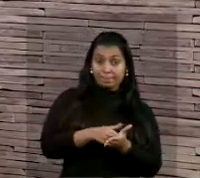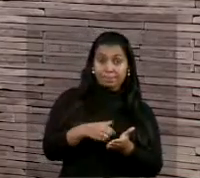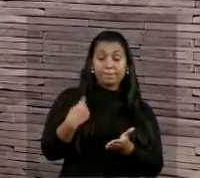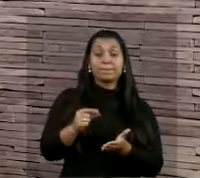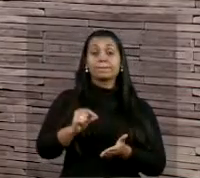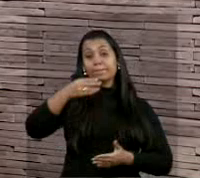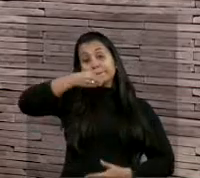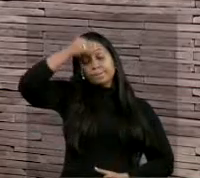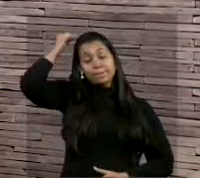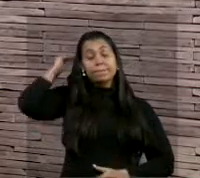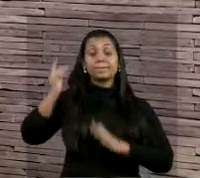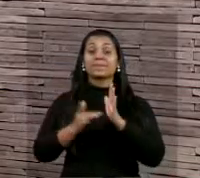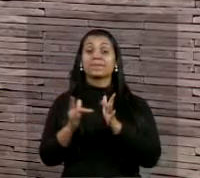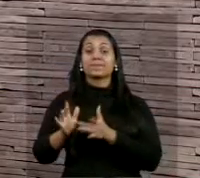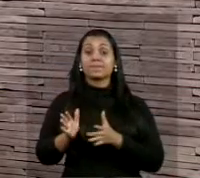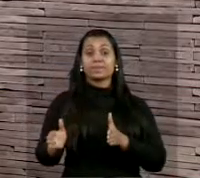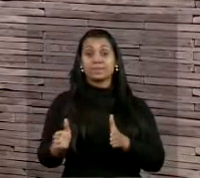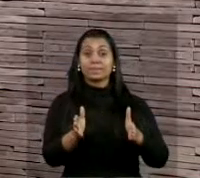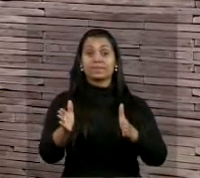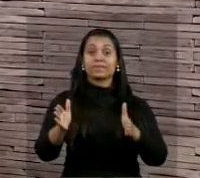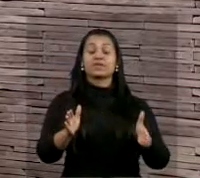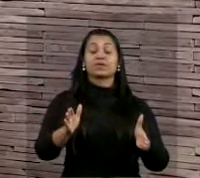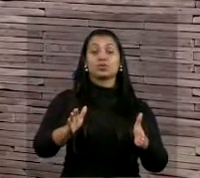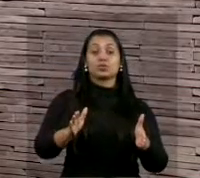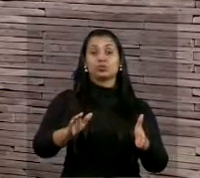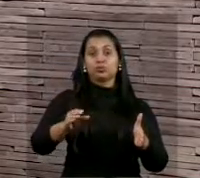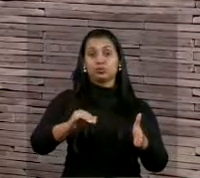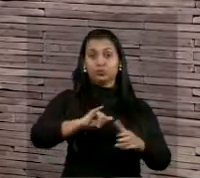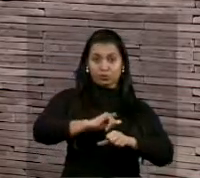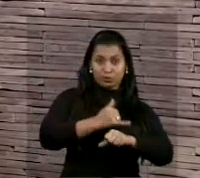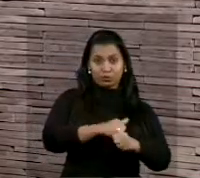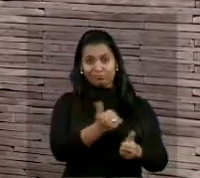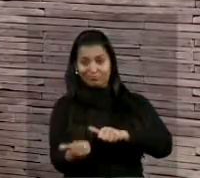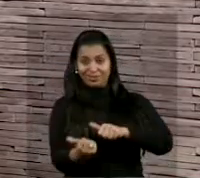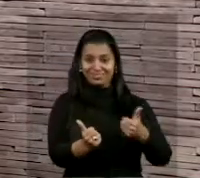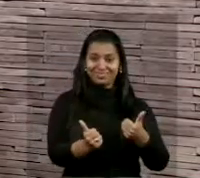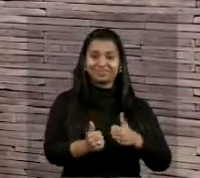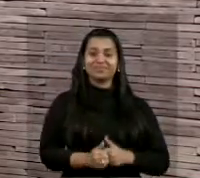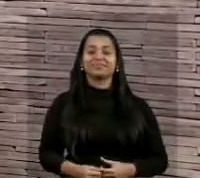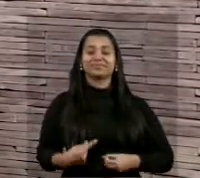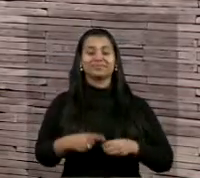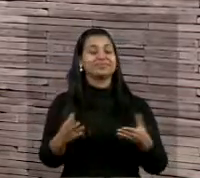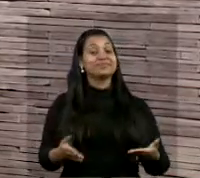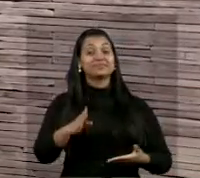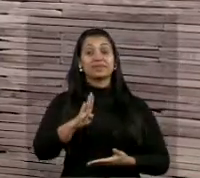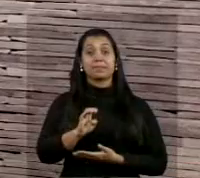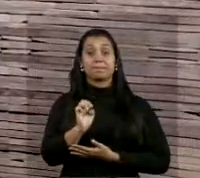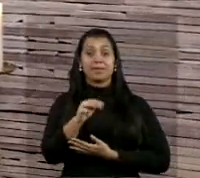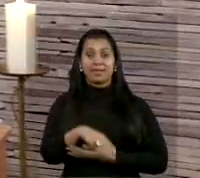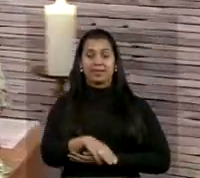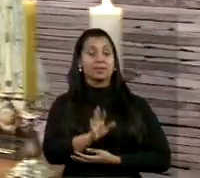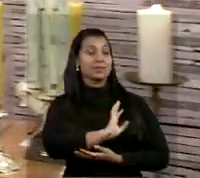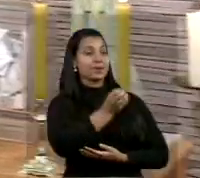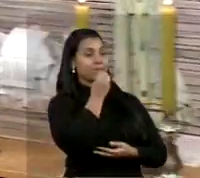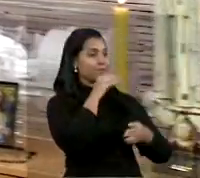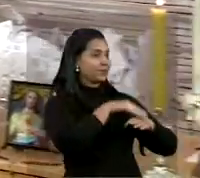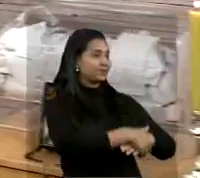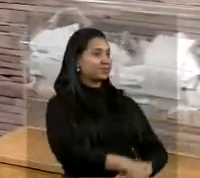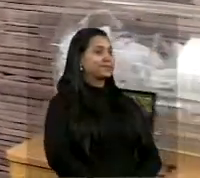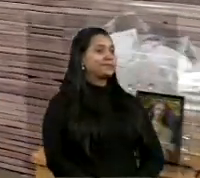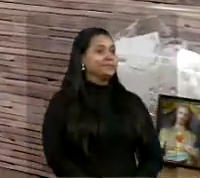o batismo de Jesus no Rio Jordão. Contemplamos com a Ione, ela está lá em Belém, no Pará. Alô, Ione, boa